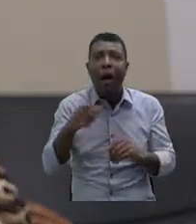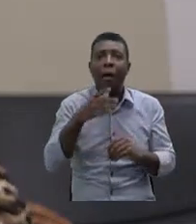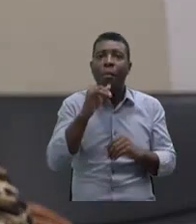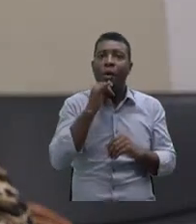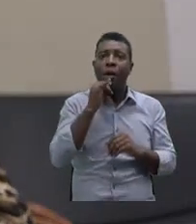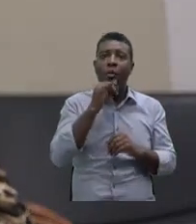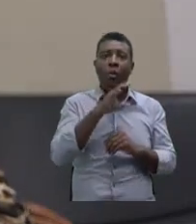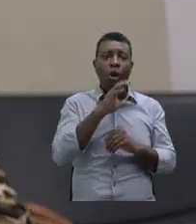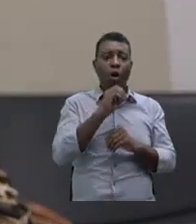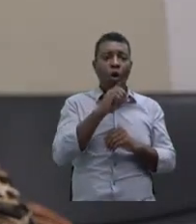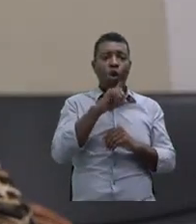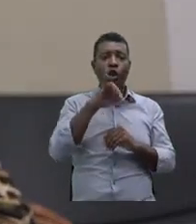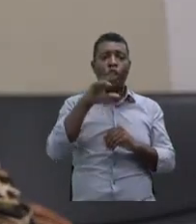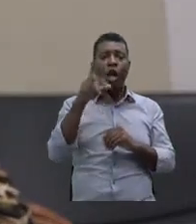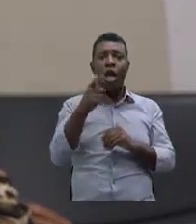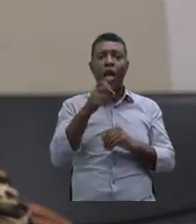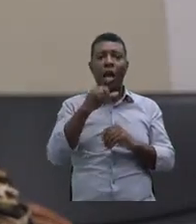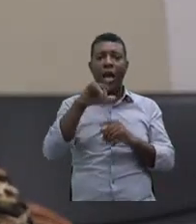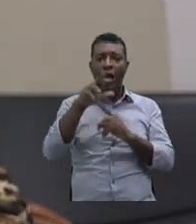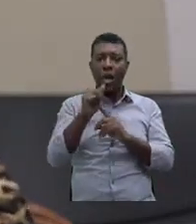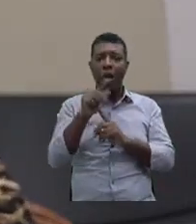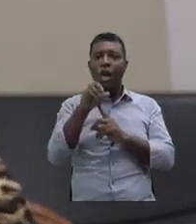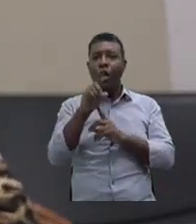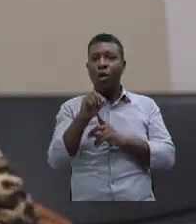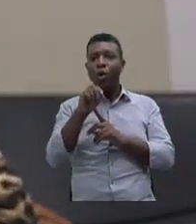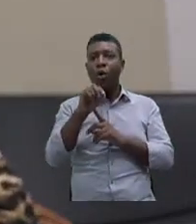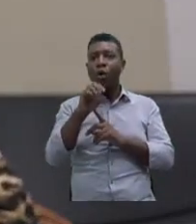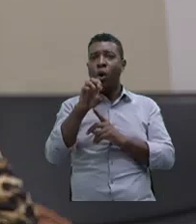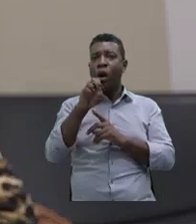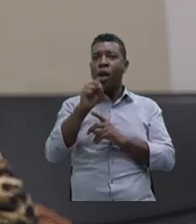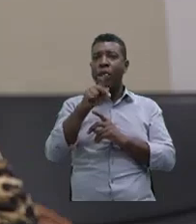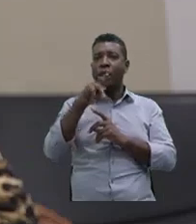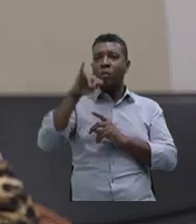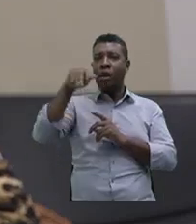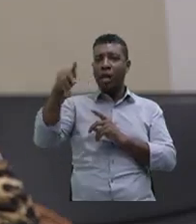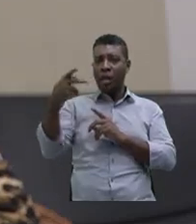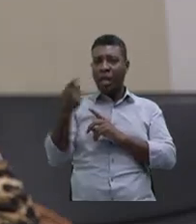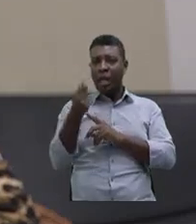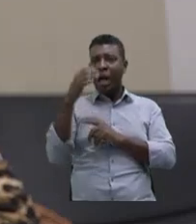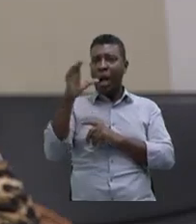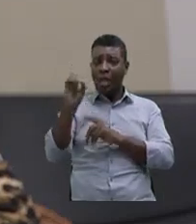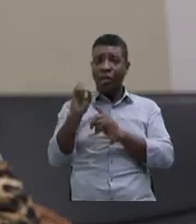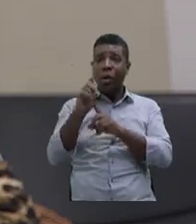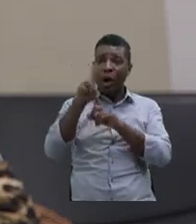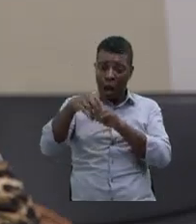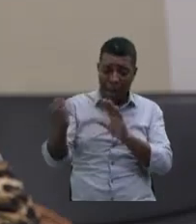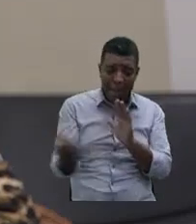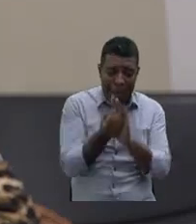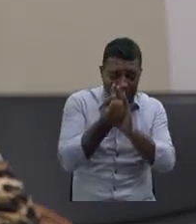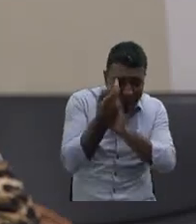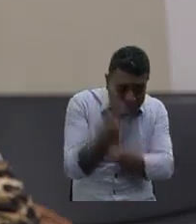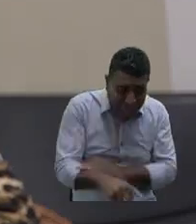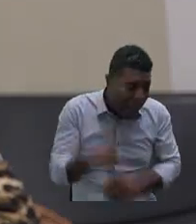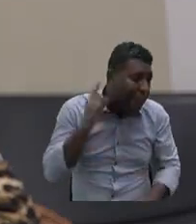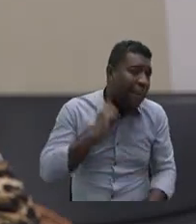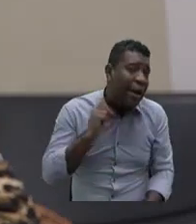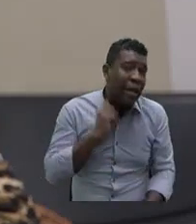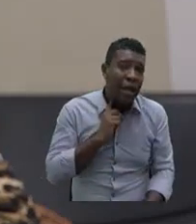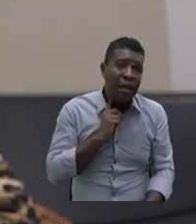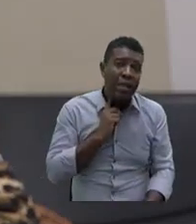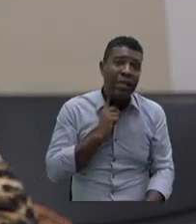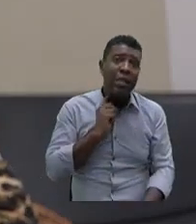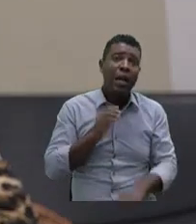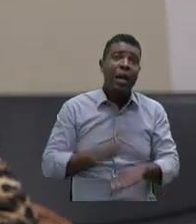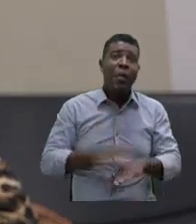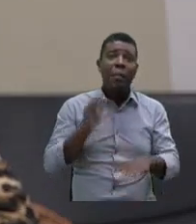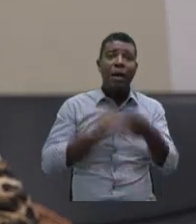única cordilheira do Brasil, que é um ativo quase inexplorado, inclusive uma marca de Minas Gerais, porque são nossas montanhas, ela tem mais de